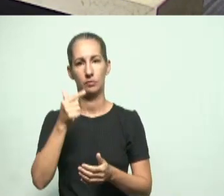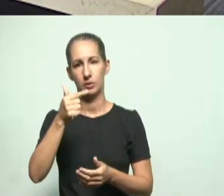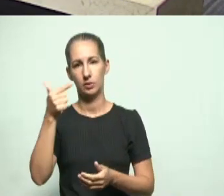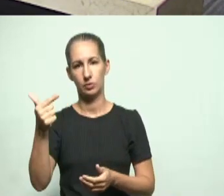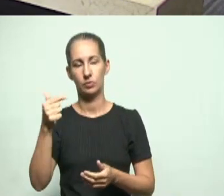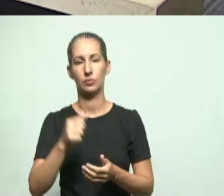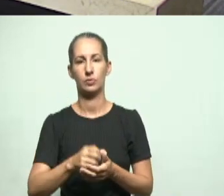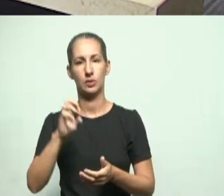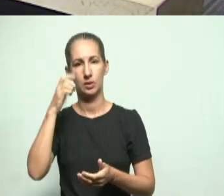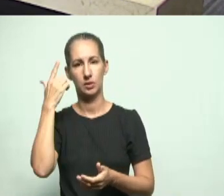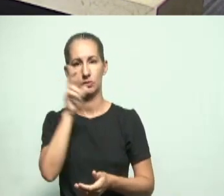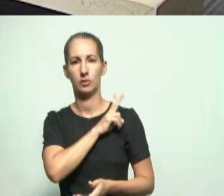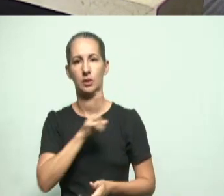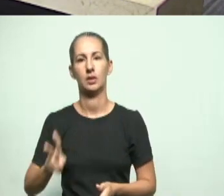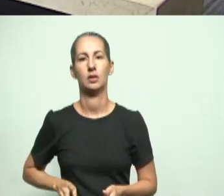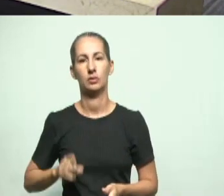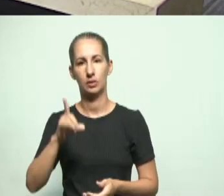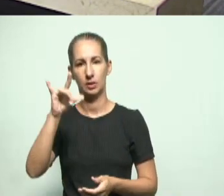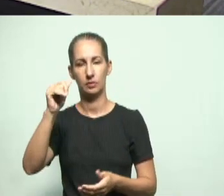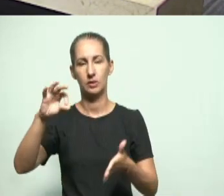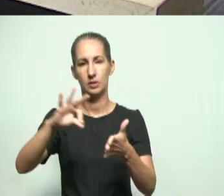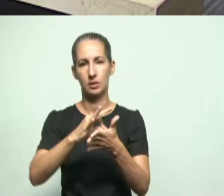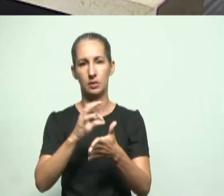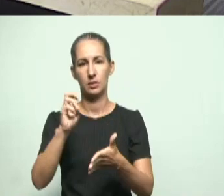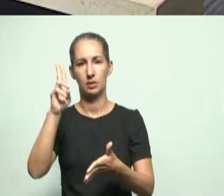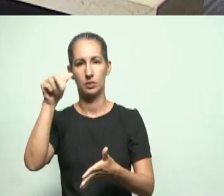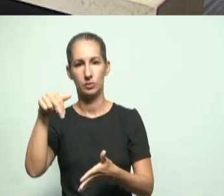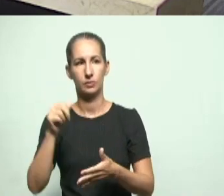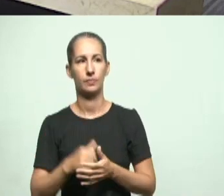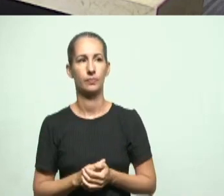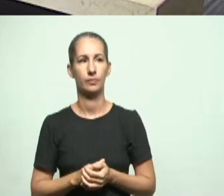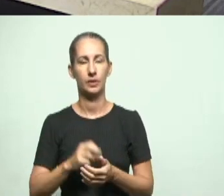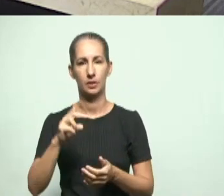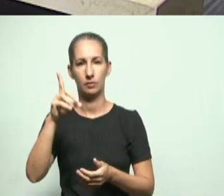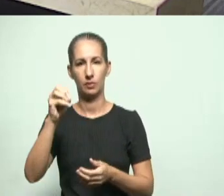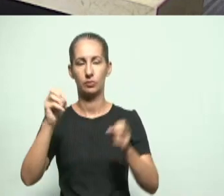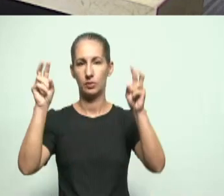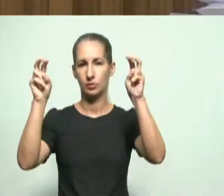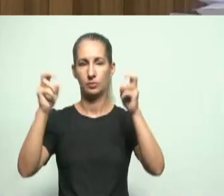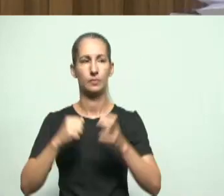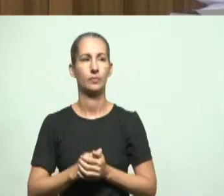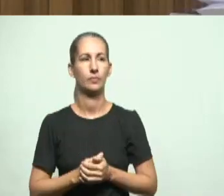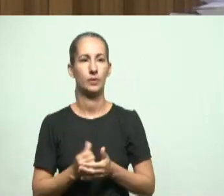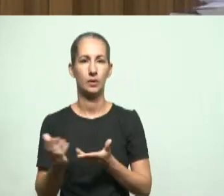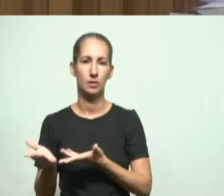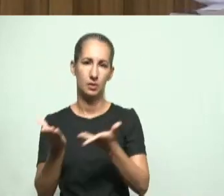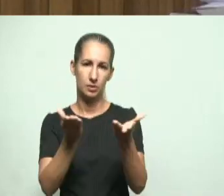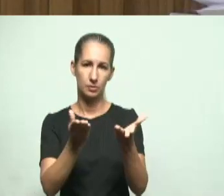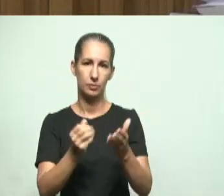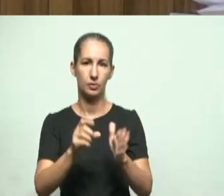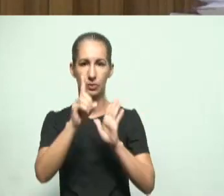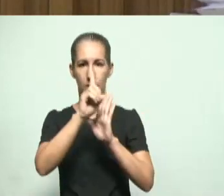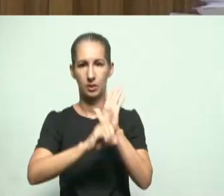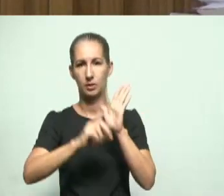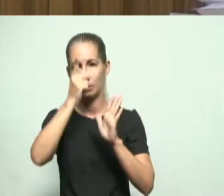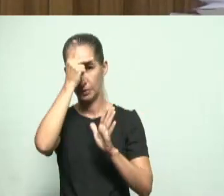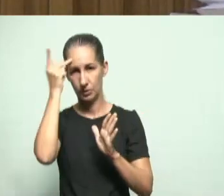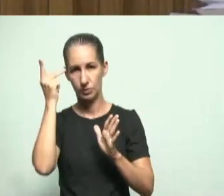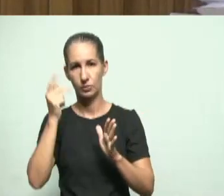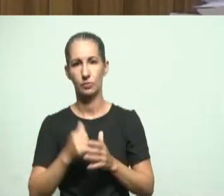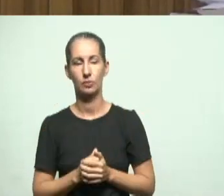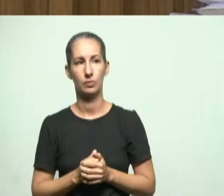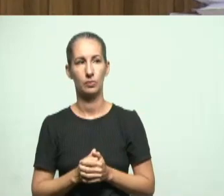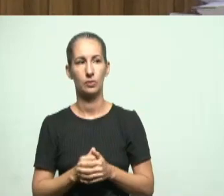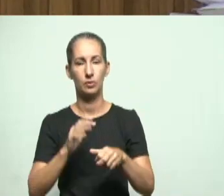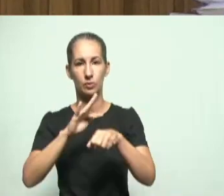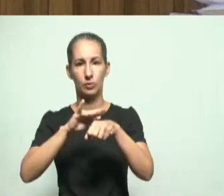650.22, da ex-vereadora Divaneide, subscrito por Anderson Lopes e Nivaldo Bacurau, assunto. Dispõe sobre o direito da pessoa portadora de